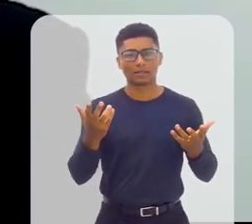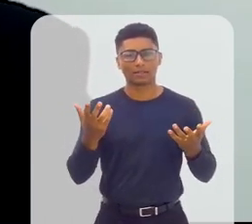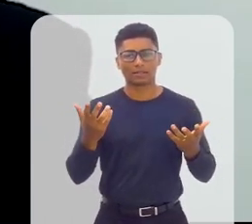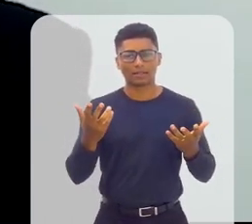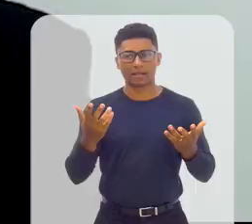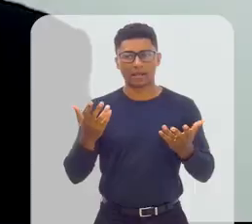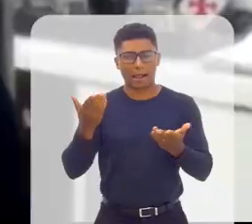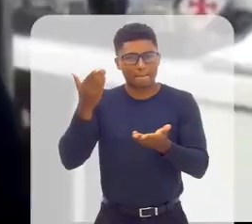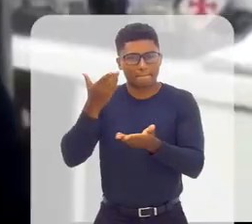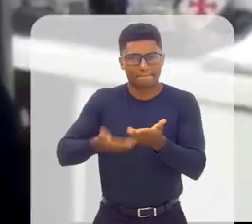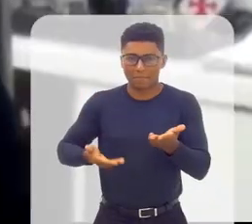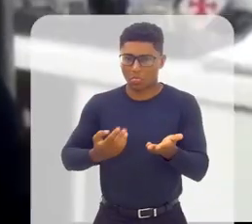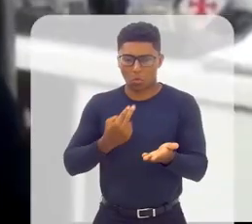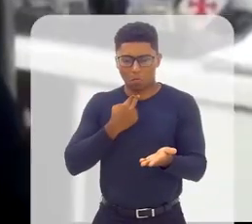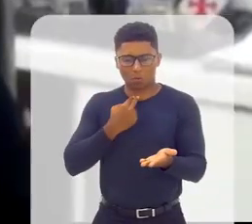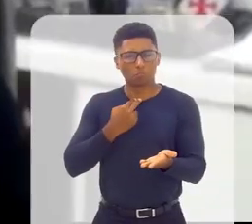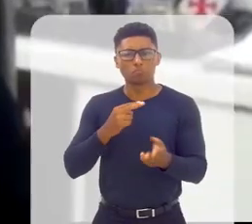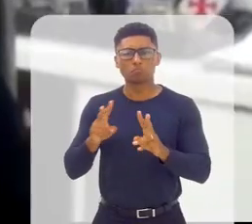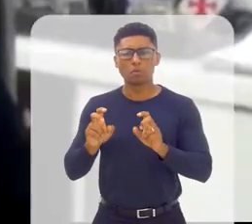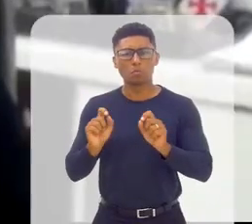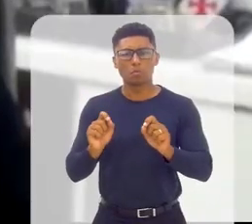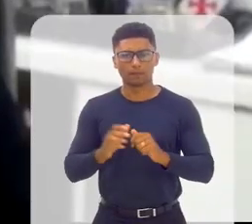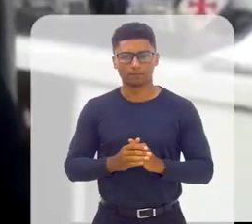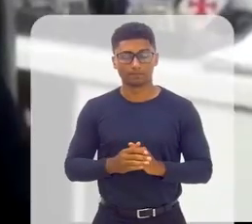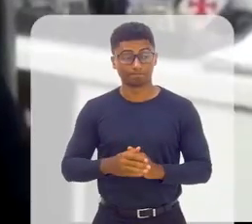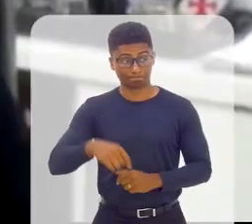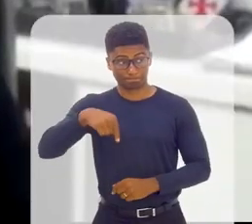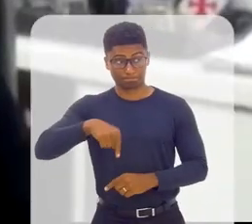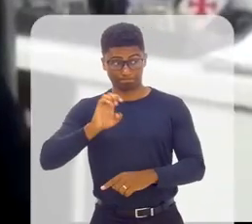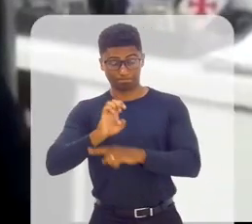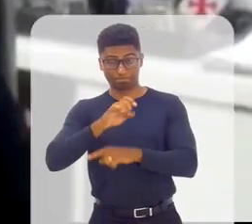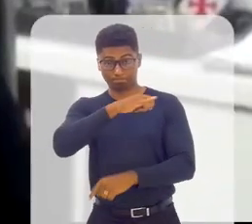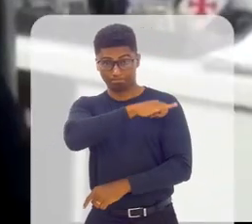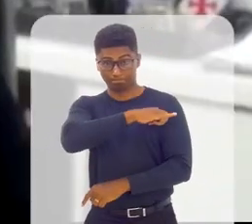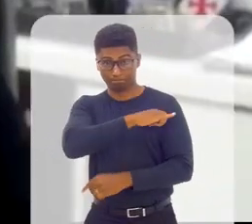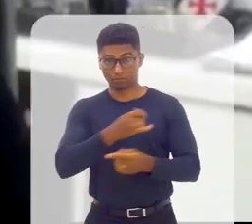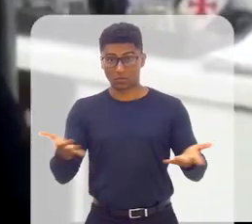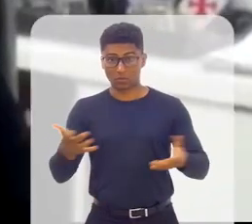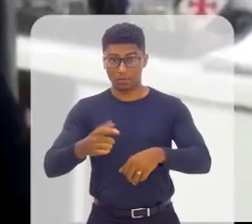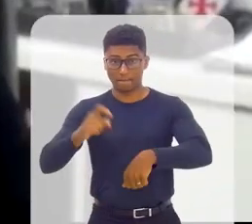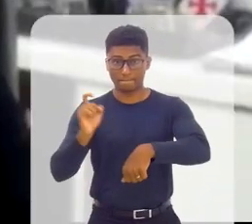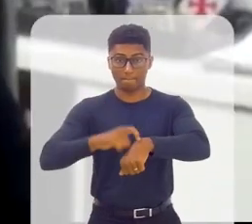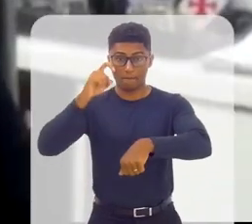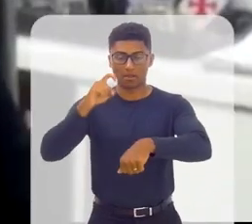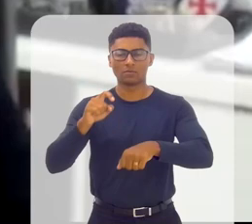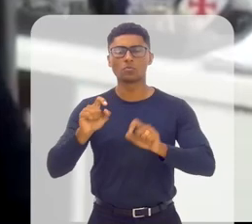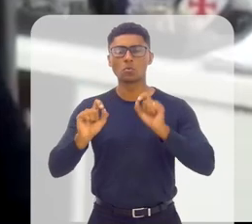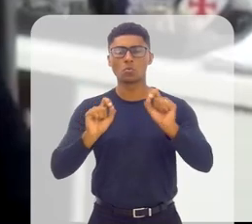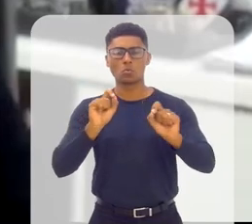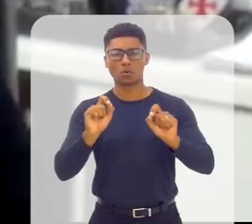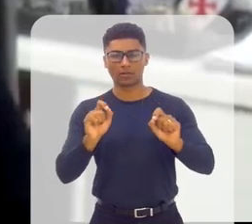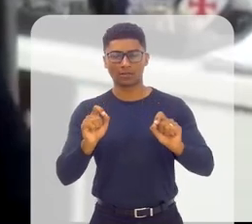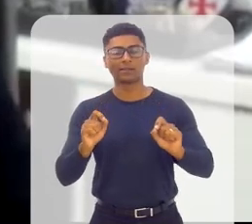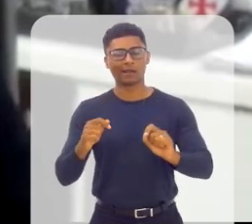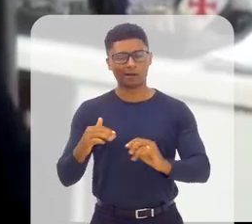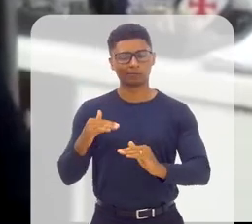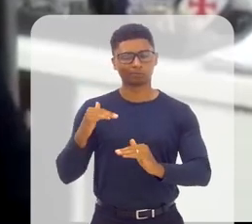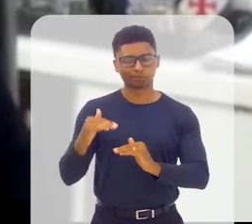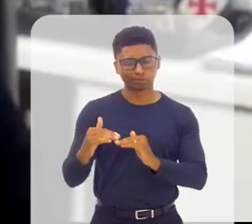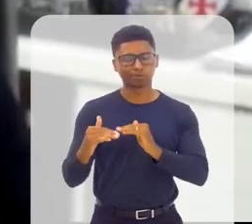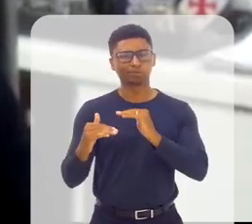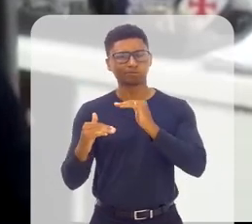eleitos? O Estado do Rio de Janeiro ele passa por um momento, ao meu ver, de reestruturação, de